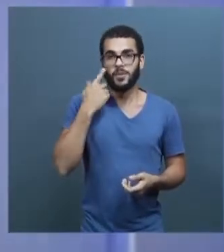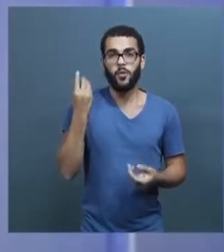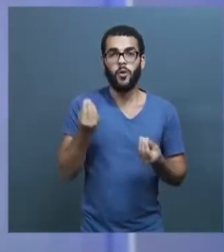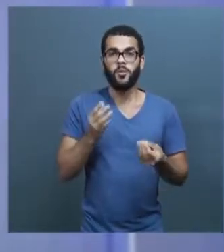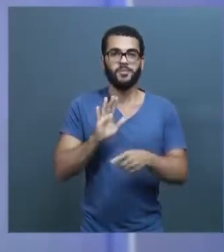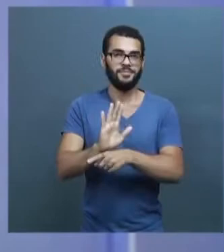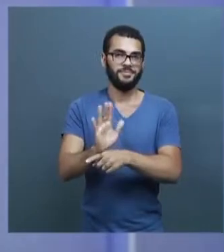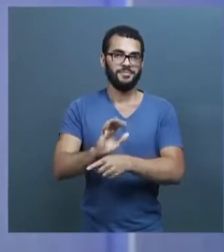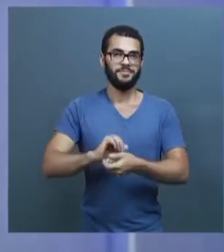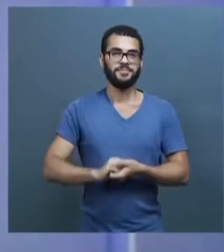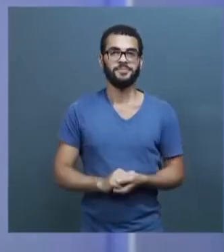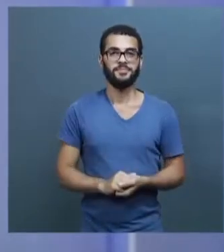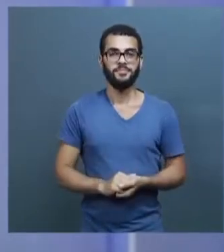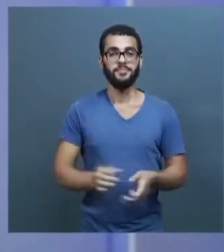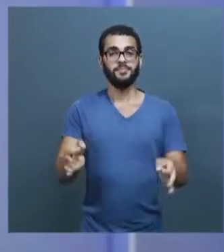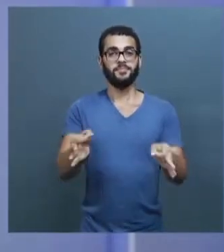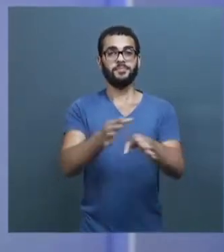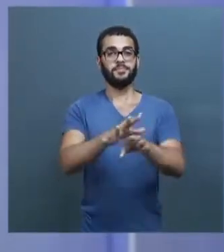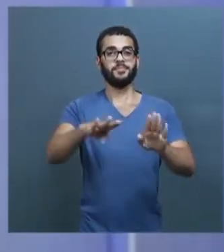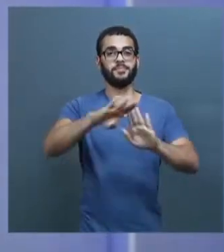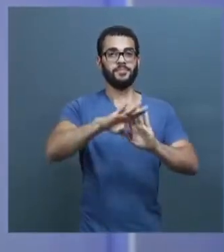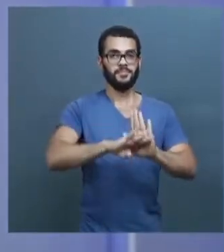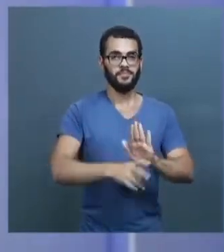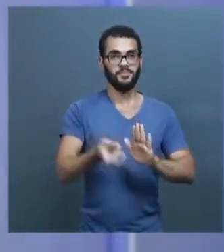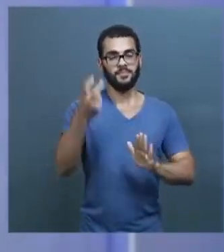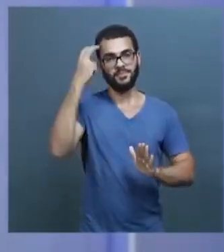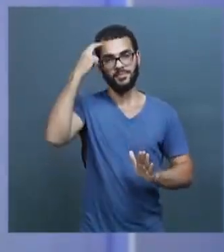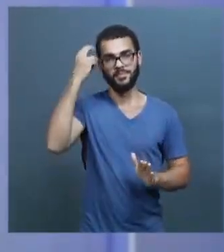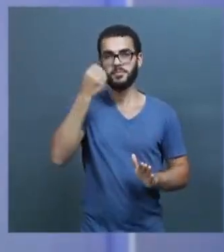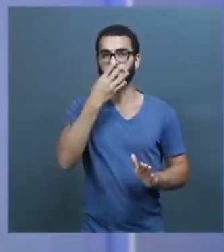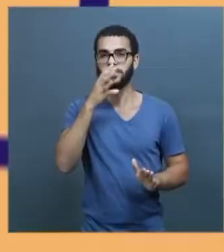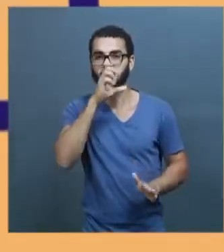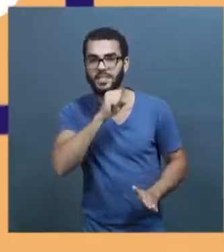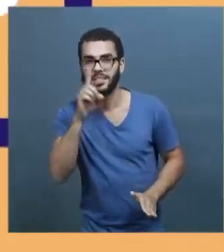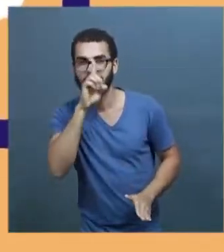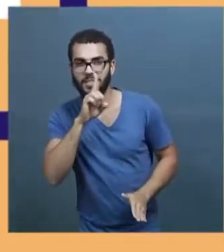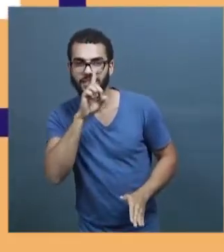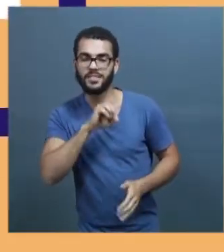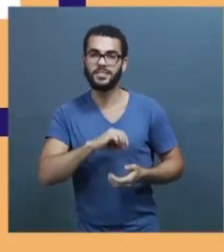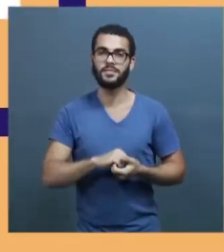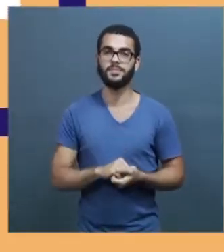agenda cultural fica por aqui. Aproveite o fim de semana e até a próxima.